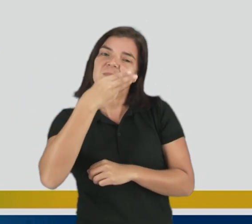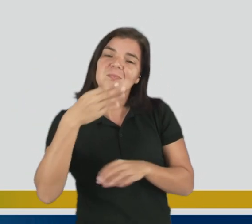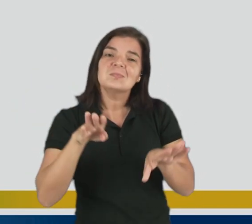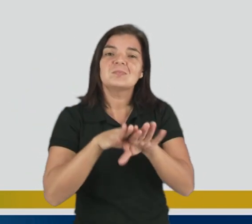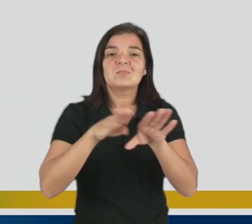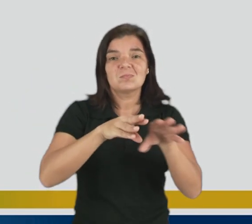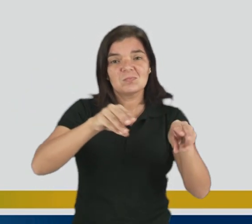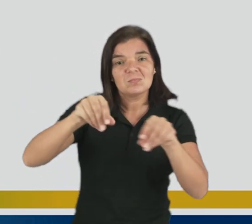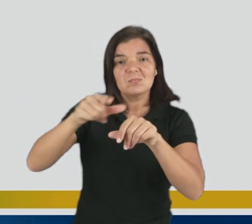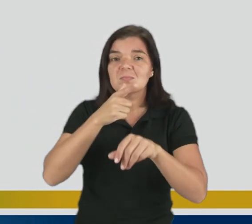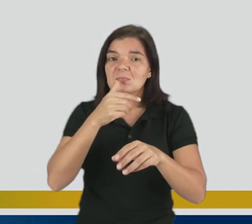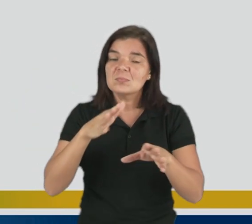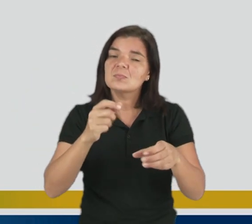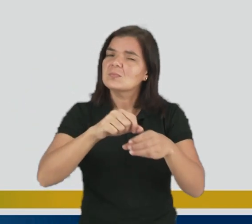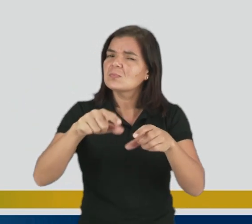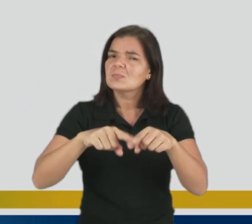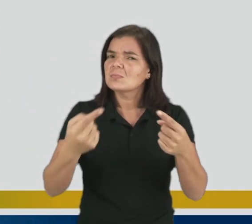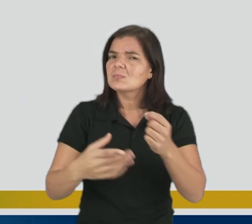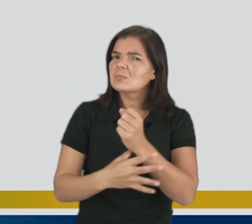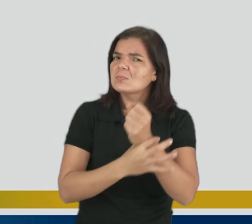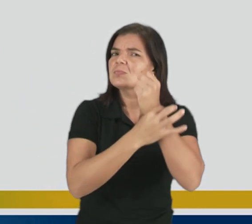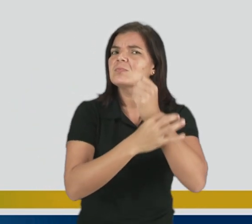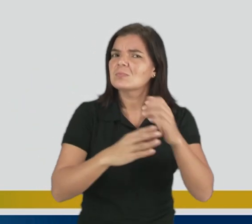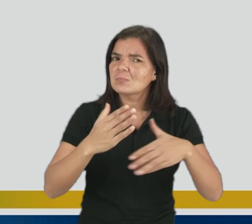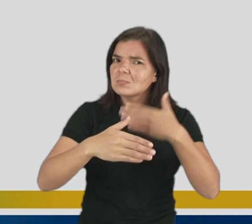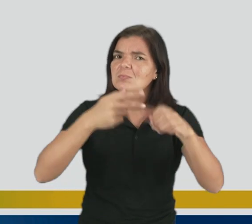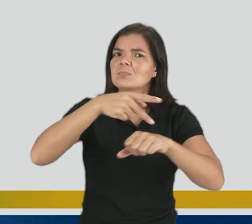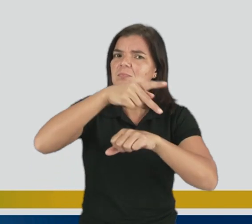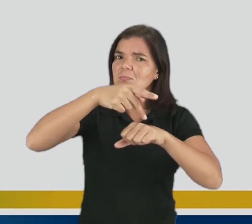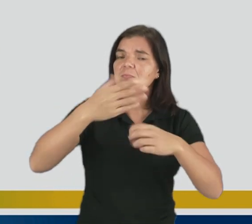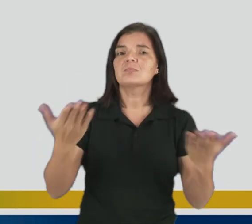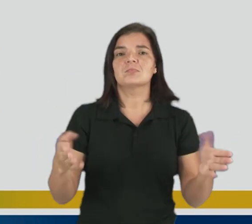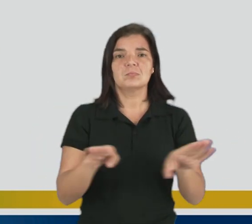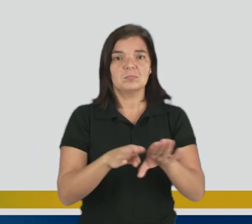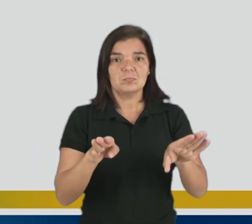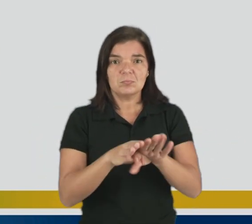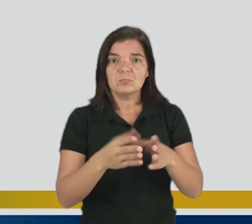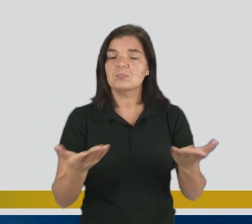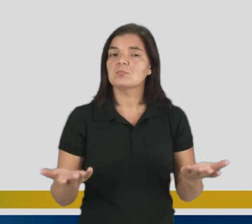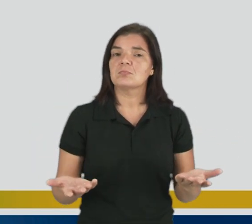terras cultiváveis? Por que não garantir que mais nações se desenvolvam,